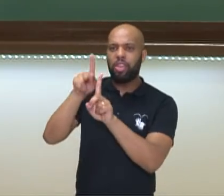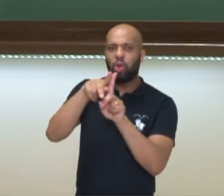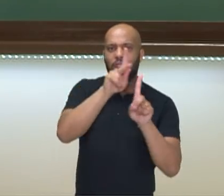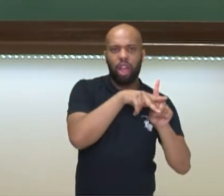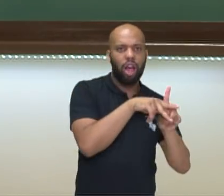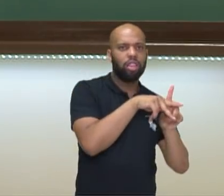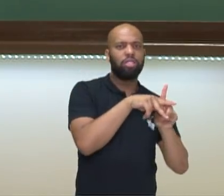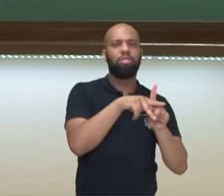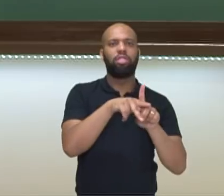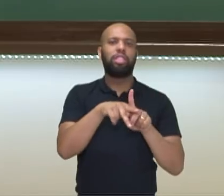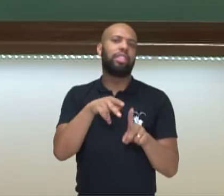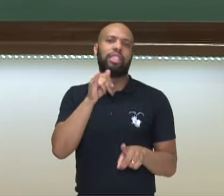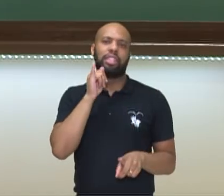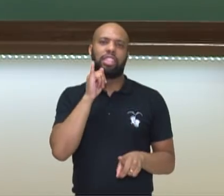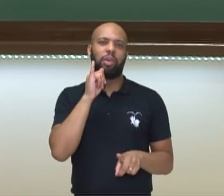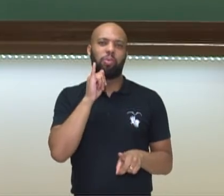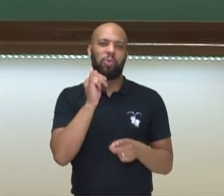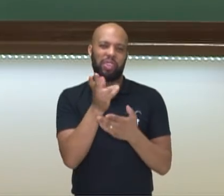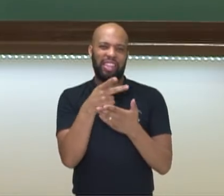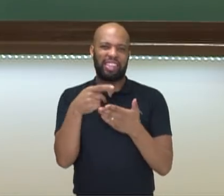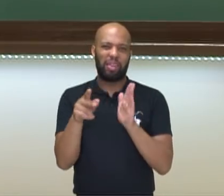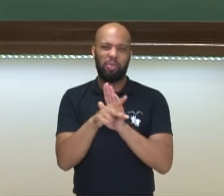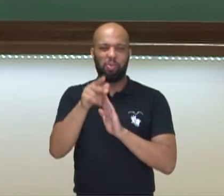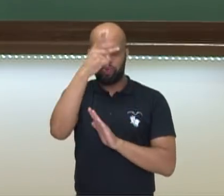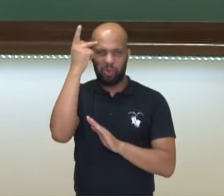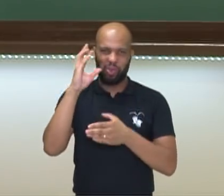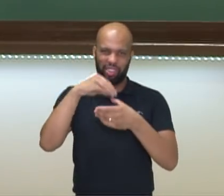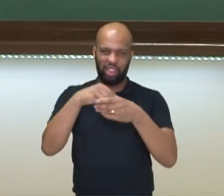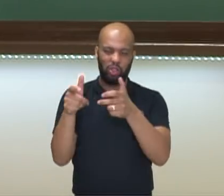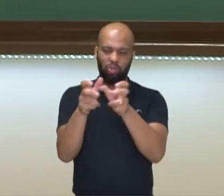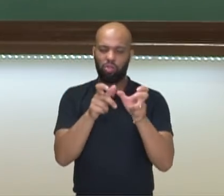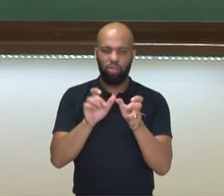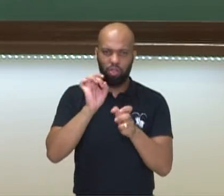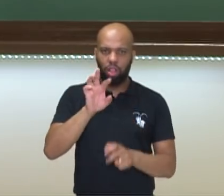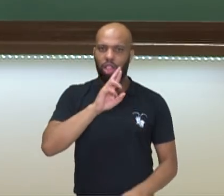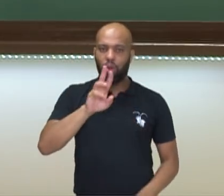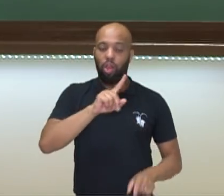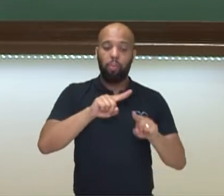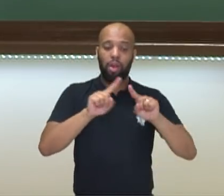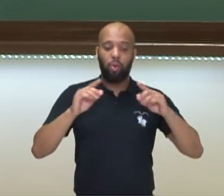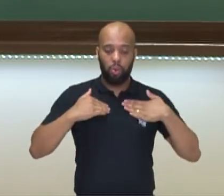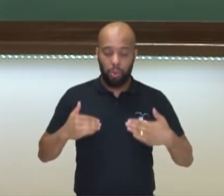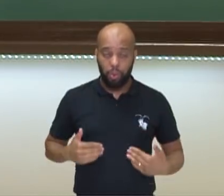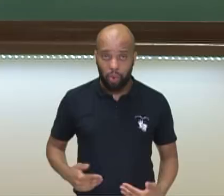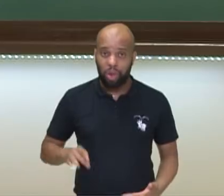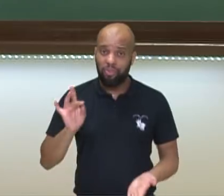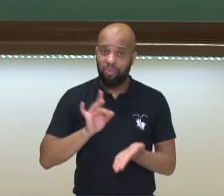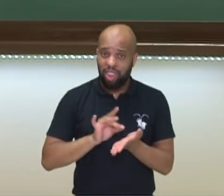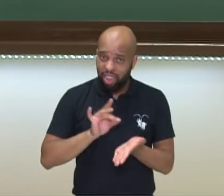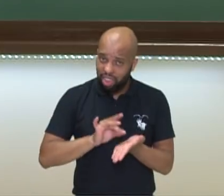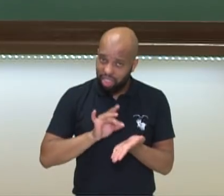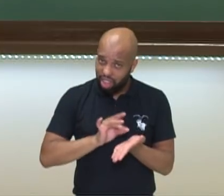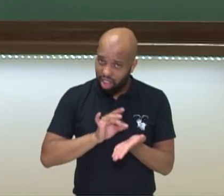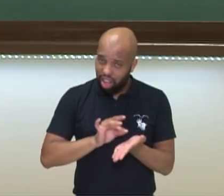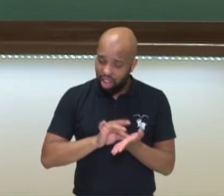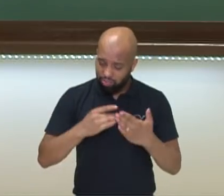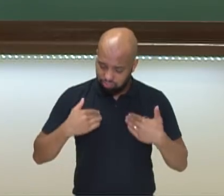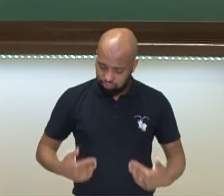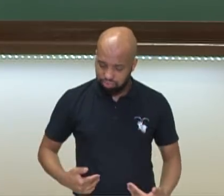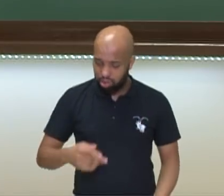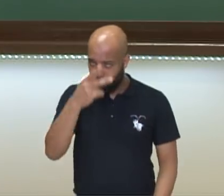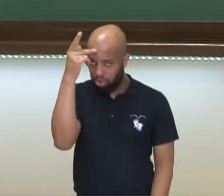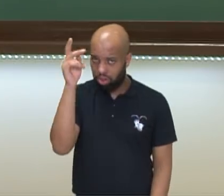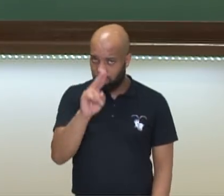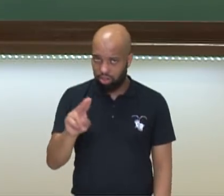jogo ou o avatar do usuário, mas sim o corpo, né, real, o corpo físico do